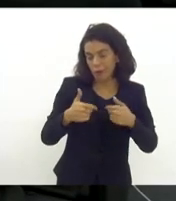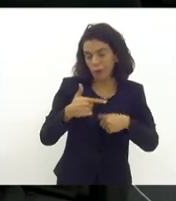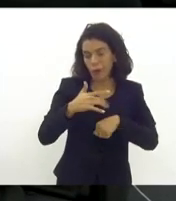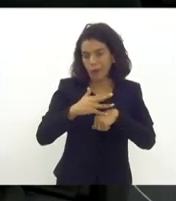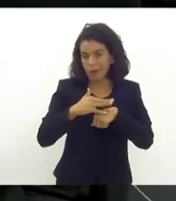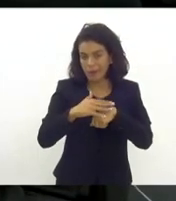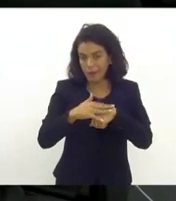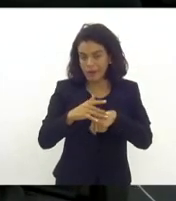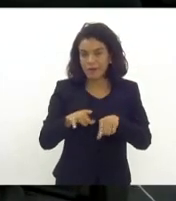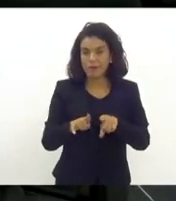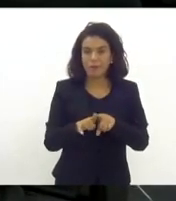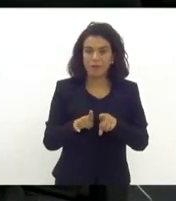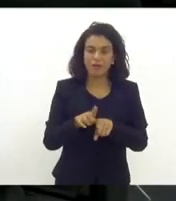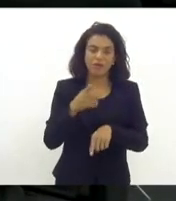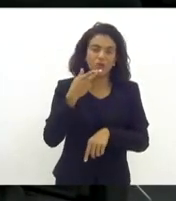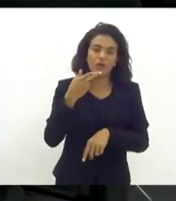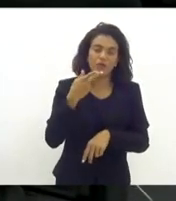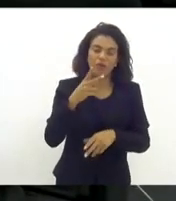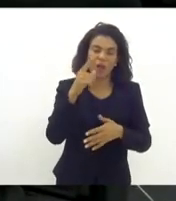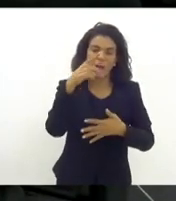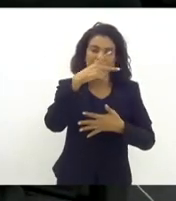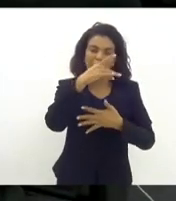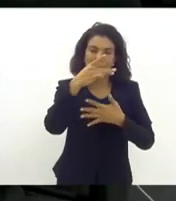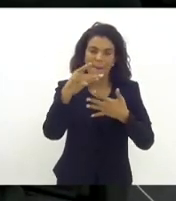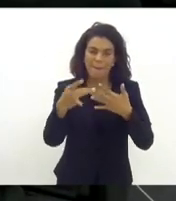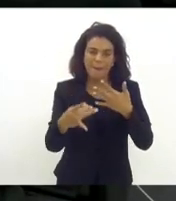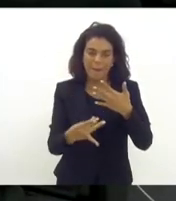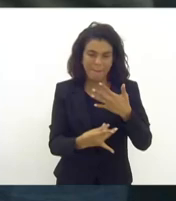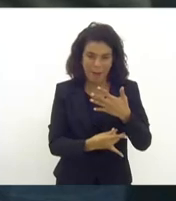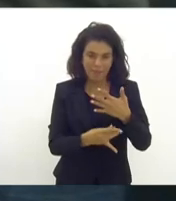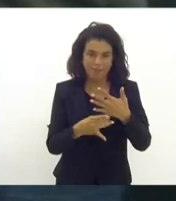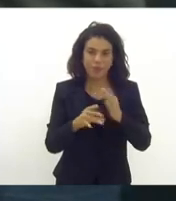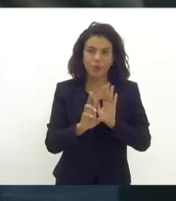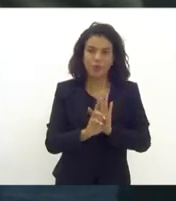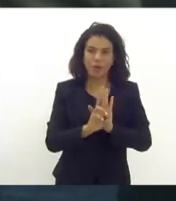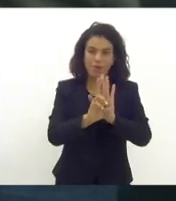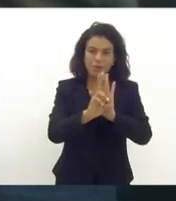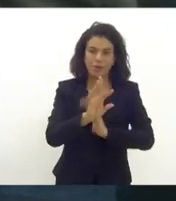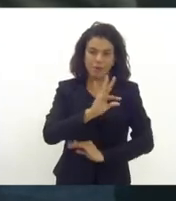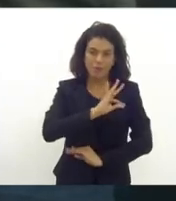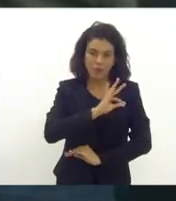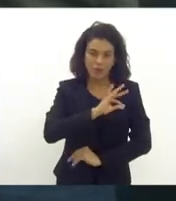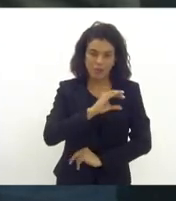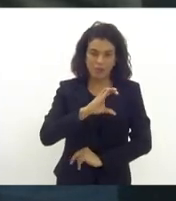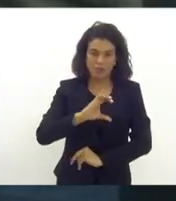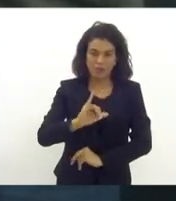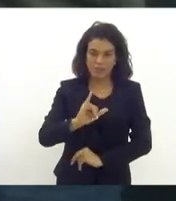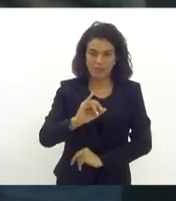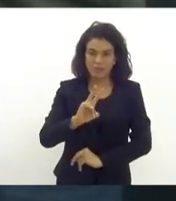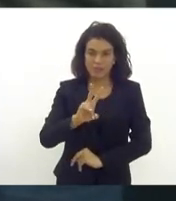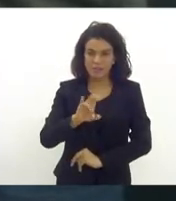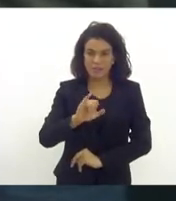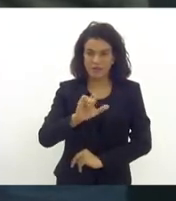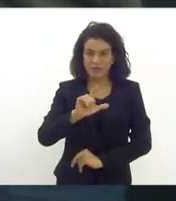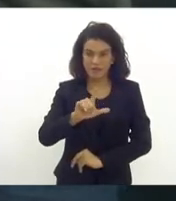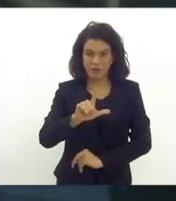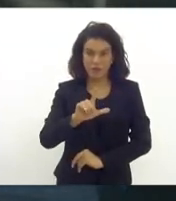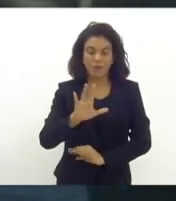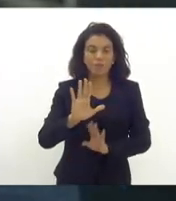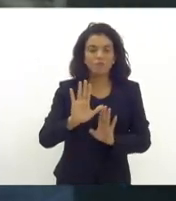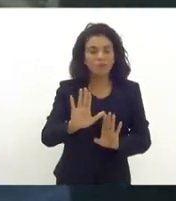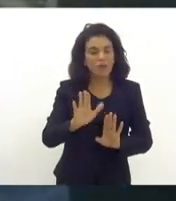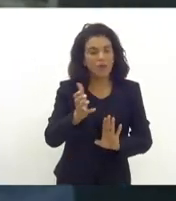não vou entrar no mérito do que o representante da Polícia Civil trouxe como desdobramento